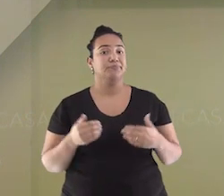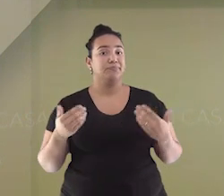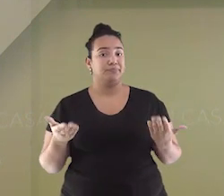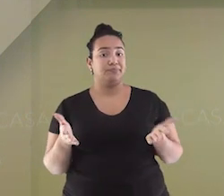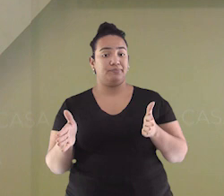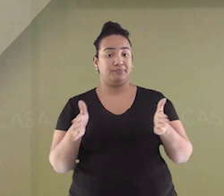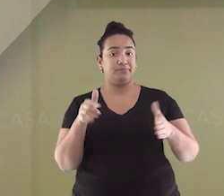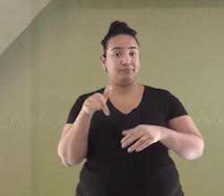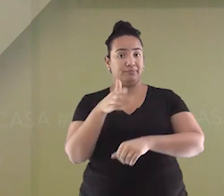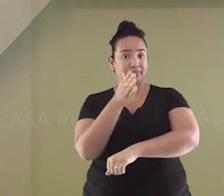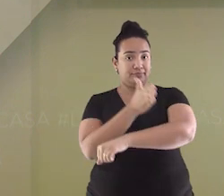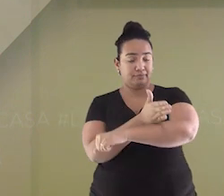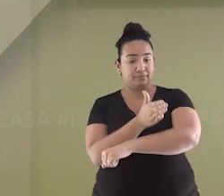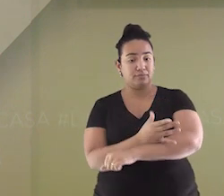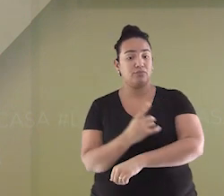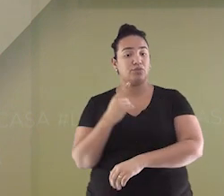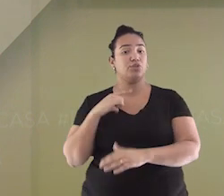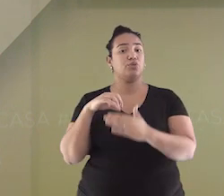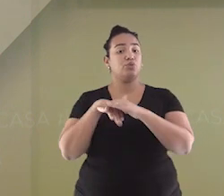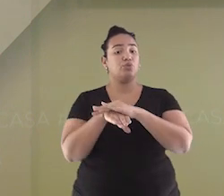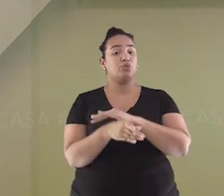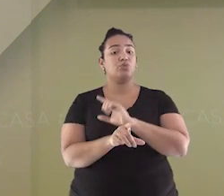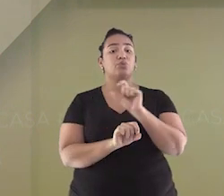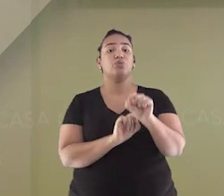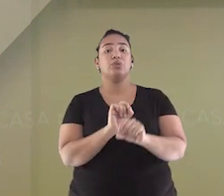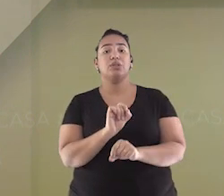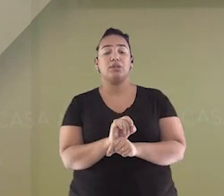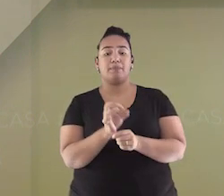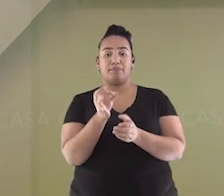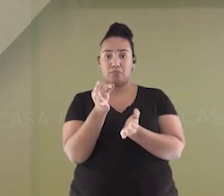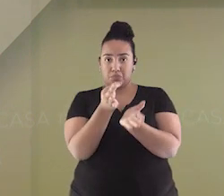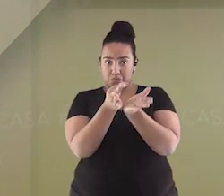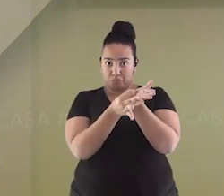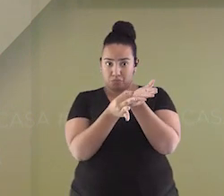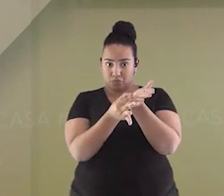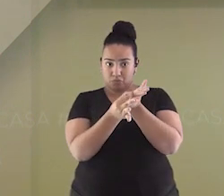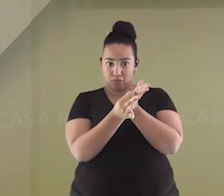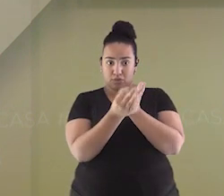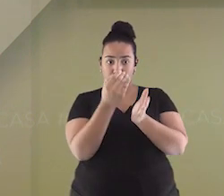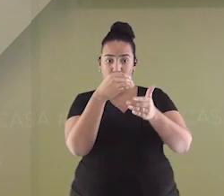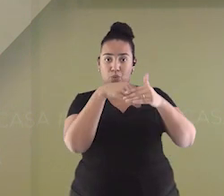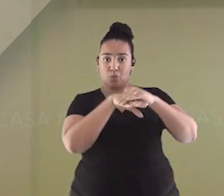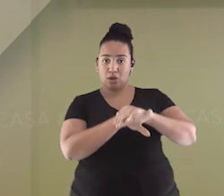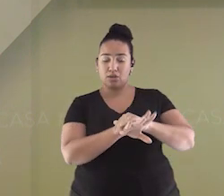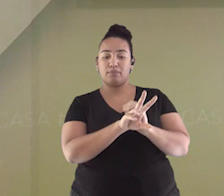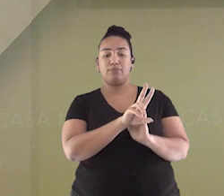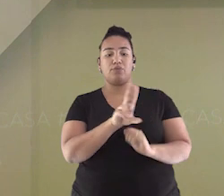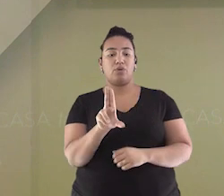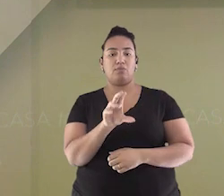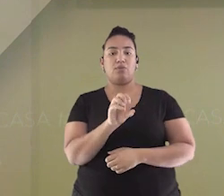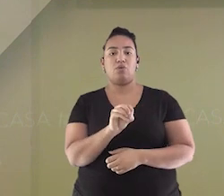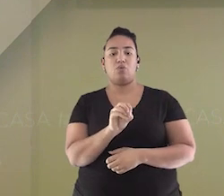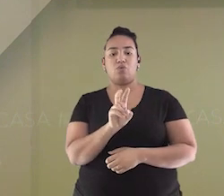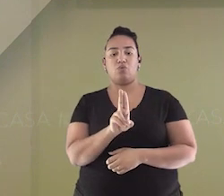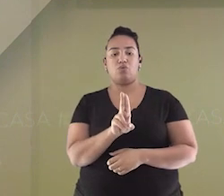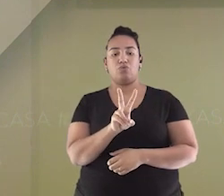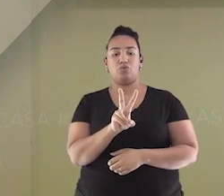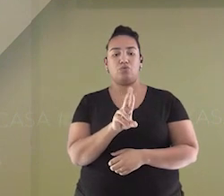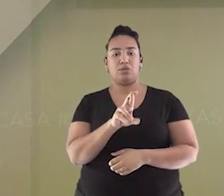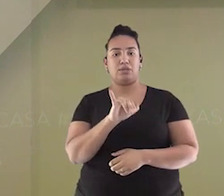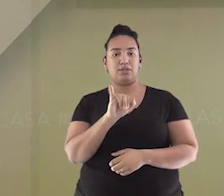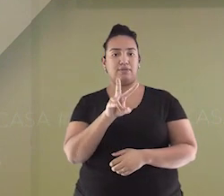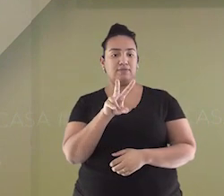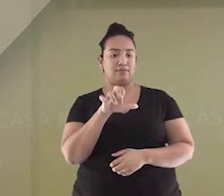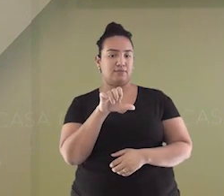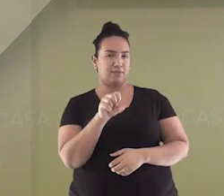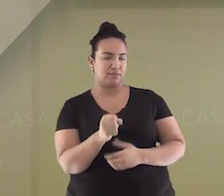Durante a Idade Média, surgiu o costume de guardar as moedas com os chamados ourives. Imaginem só a dificuldade que